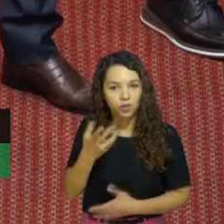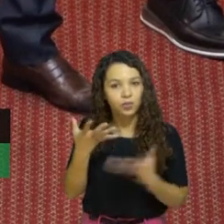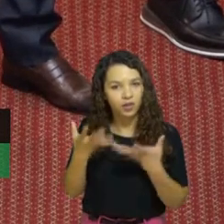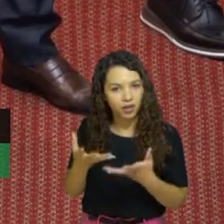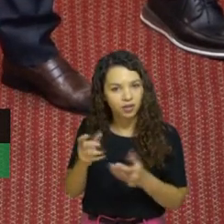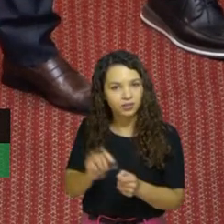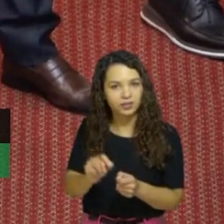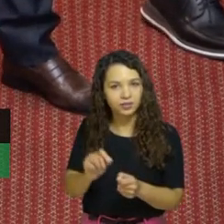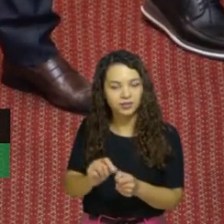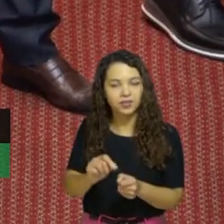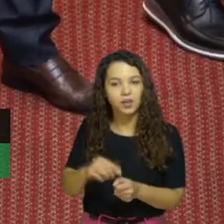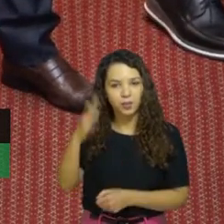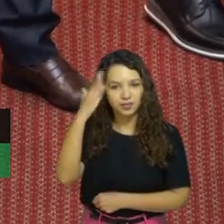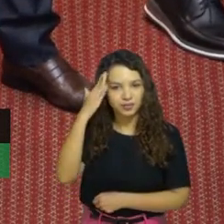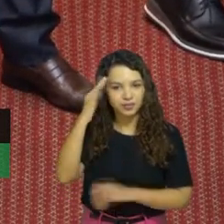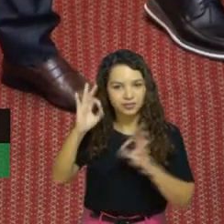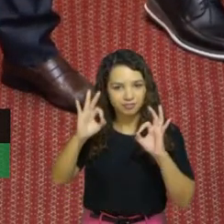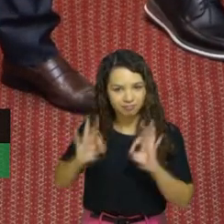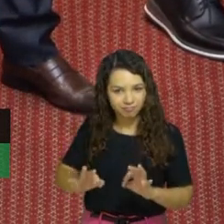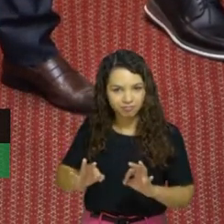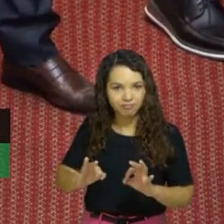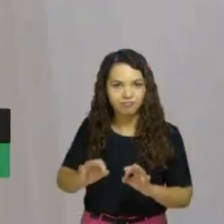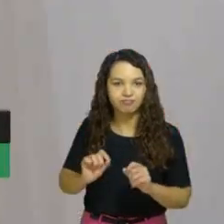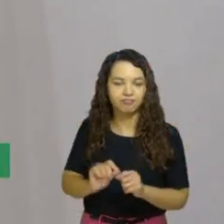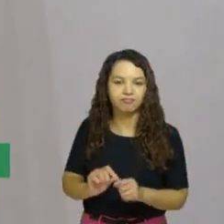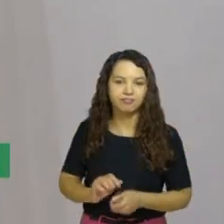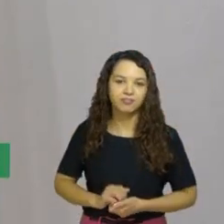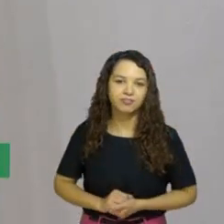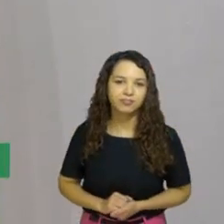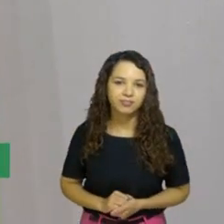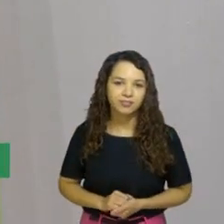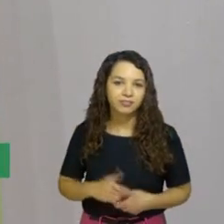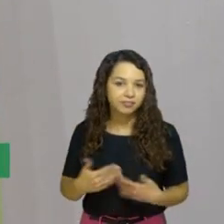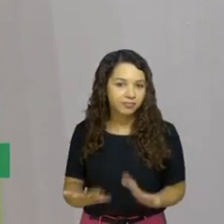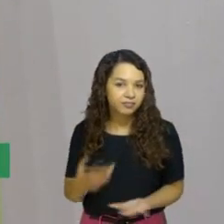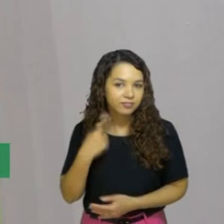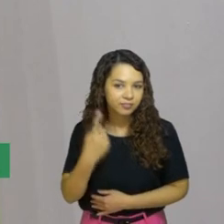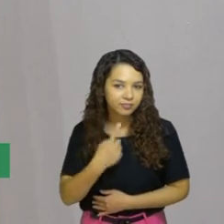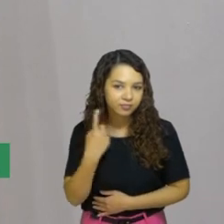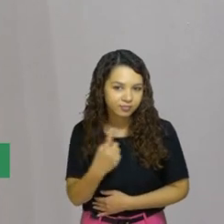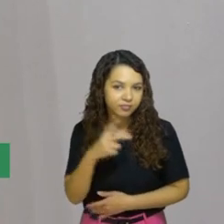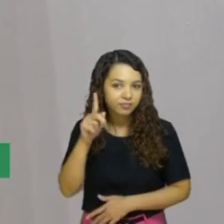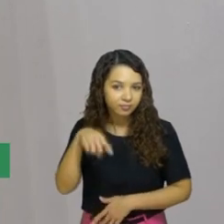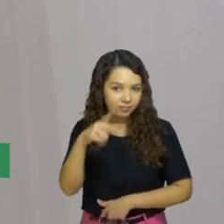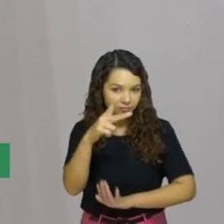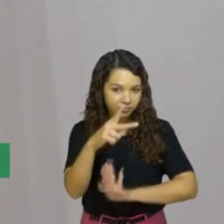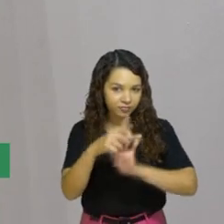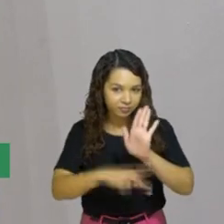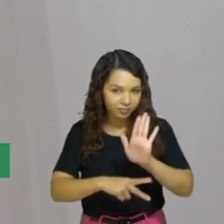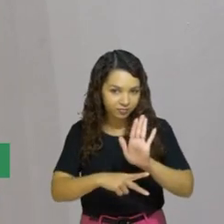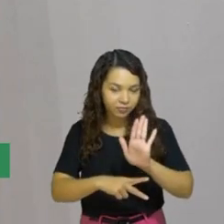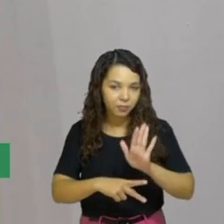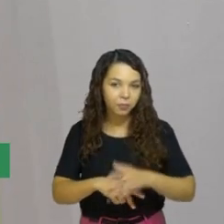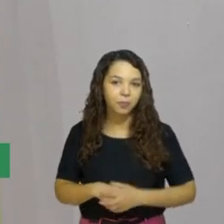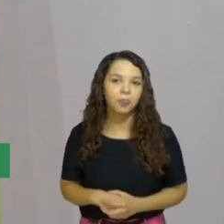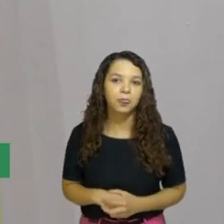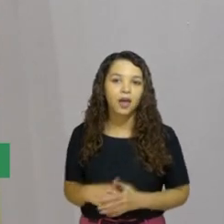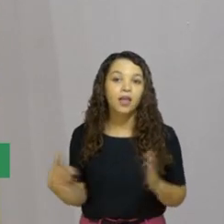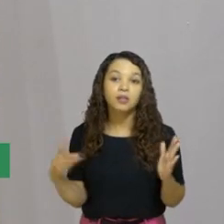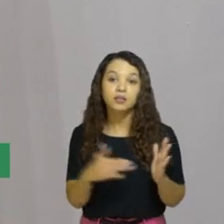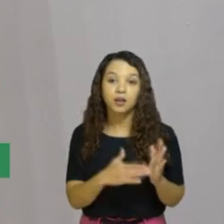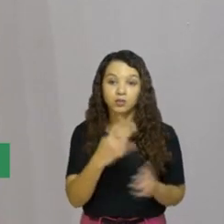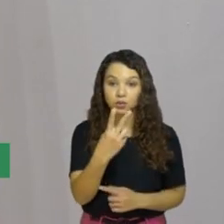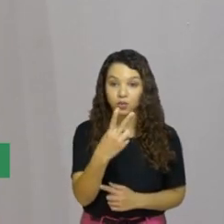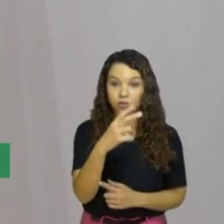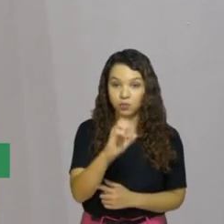tenho certeza que vai ser feito. Senhores deputados, é um projeto que está calculado até